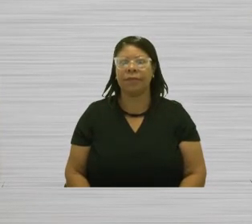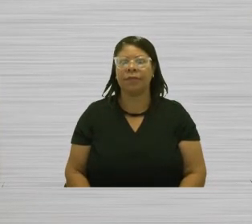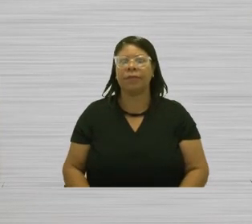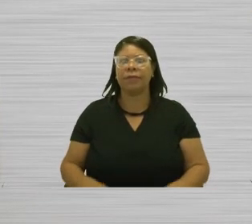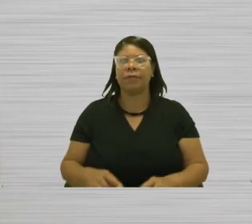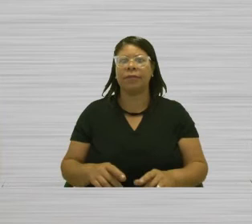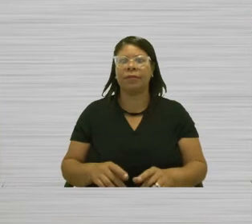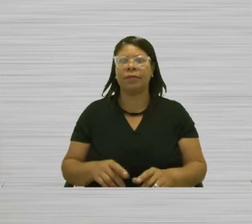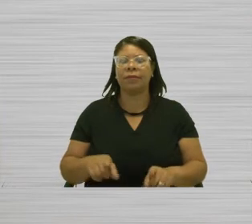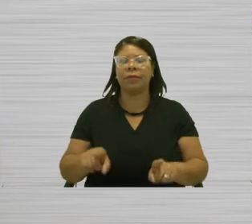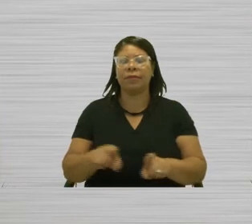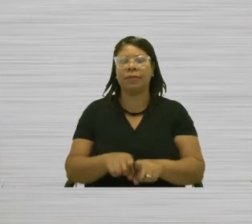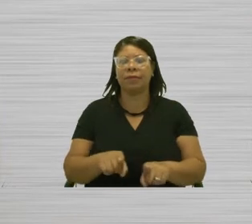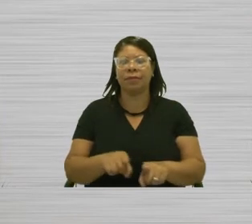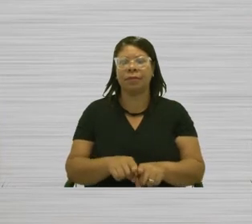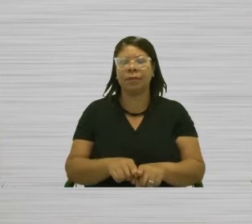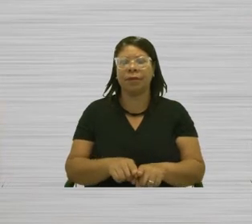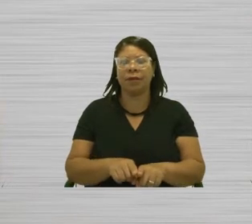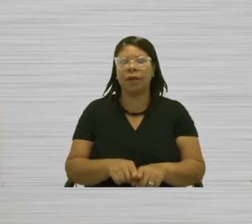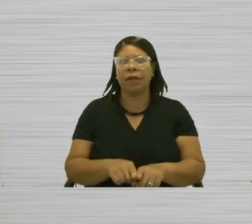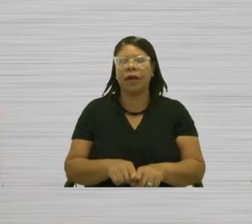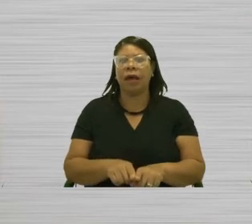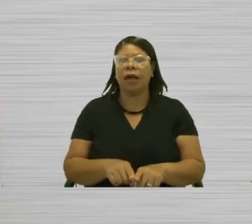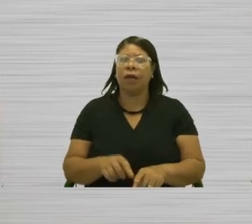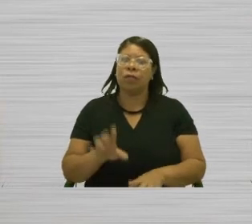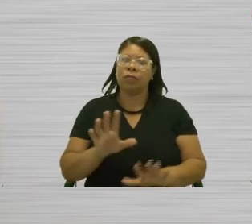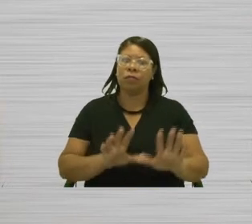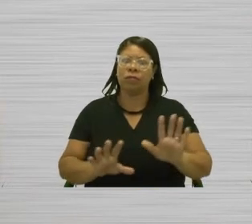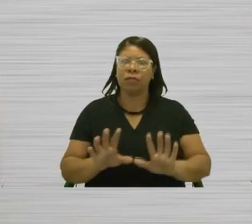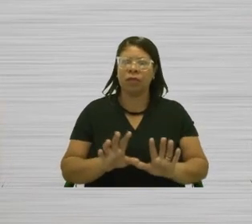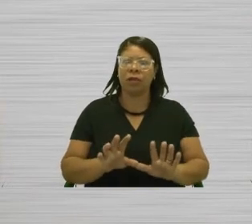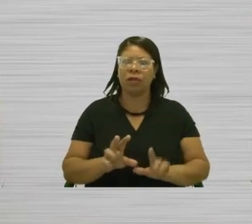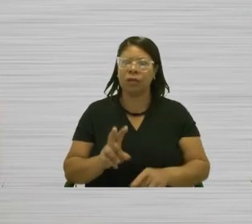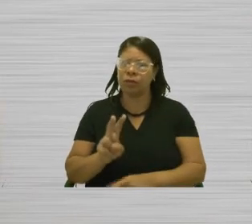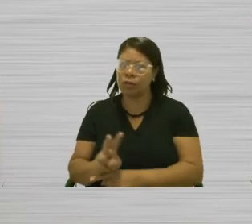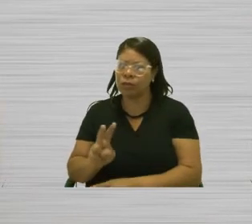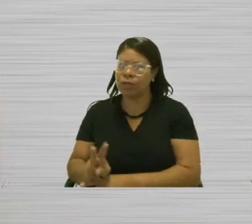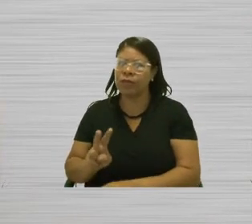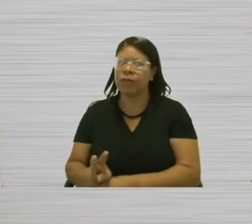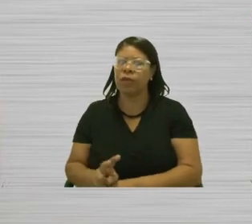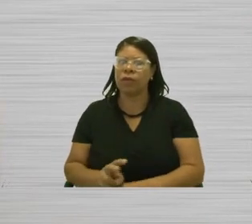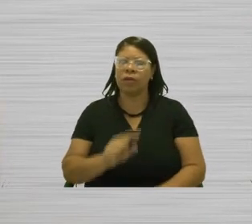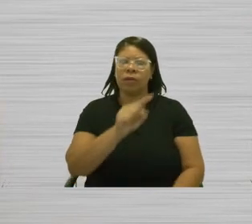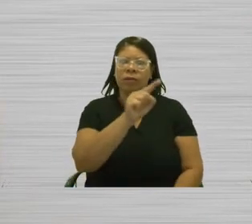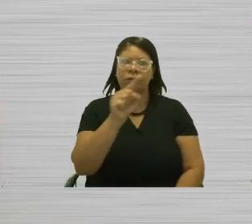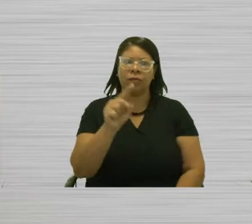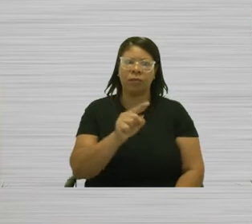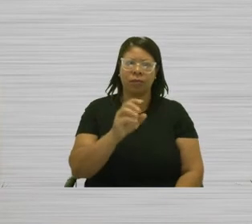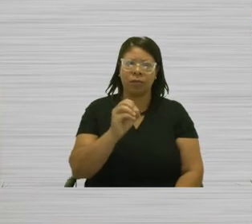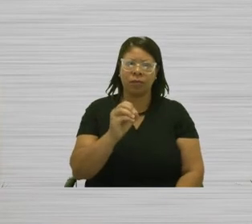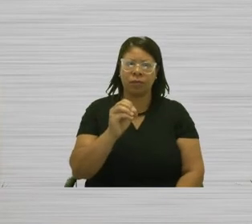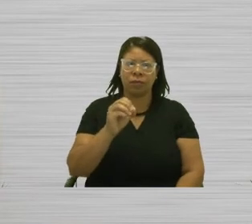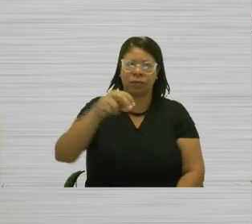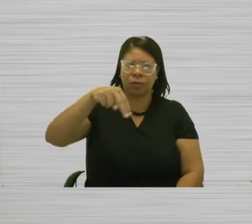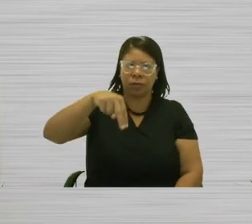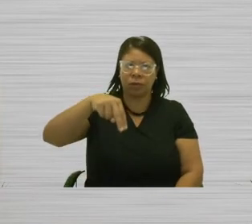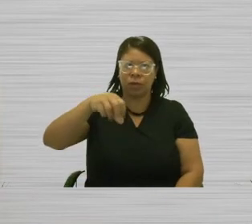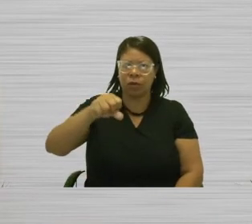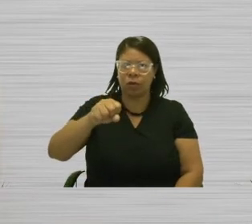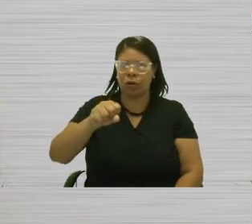Aqui, as atividades da unidade do controle de zoonoses. Nós temos as visitas para o controle